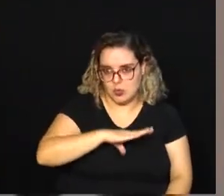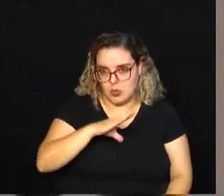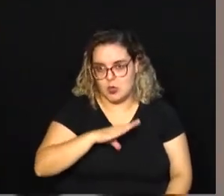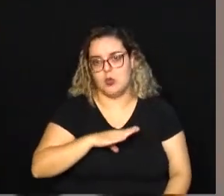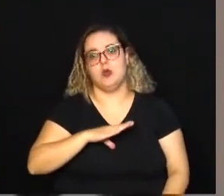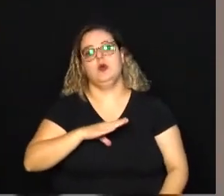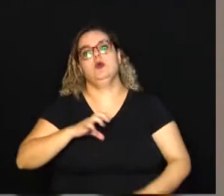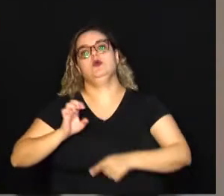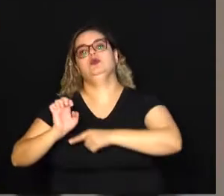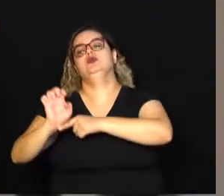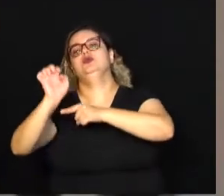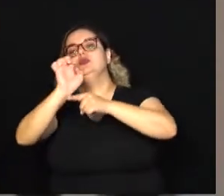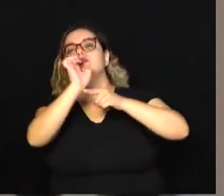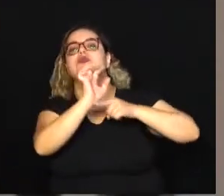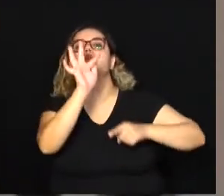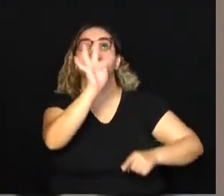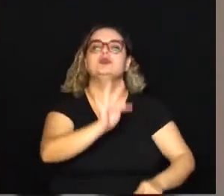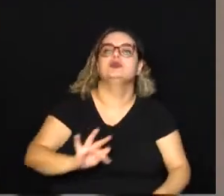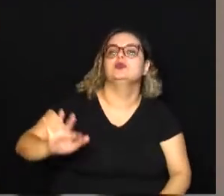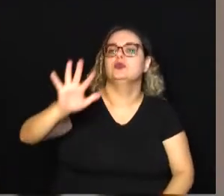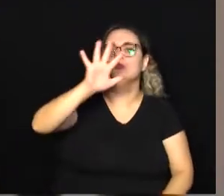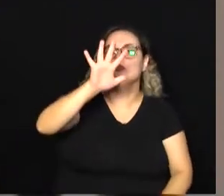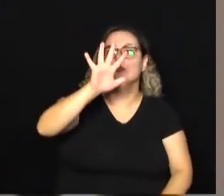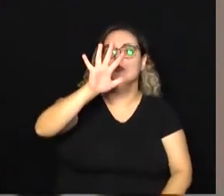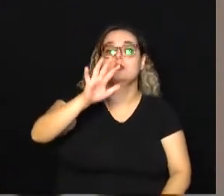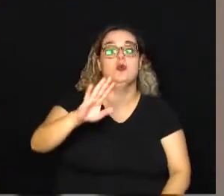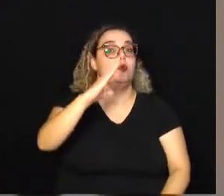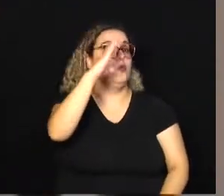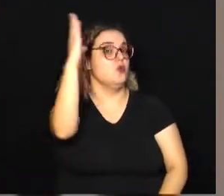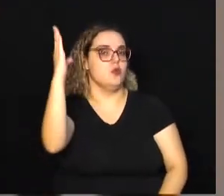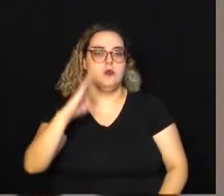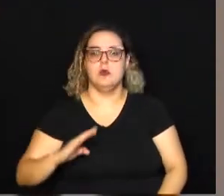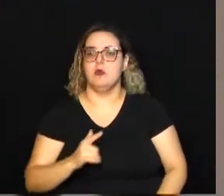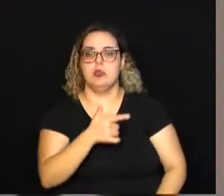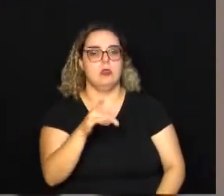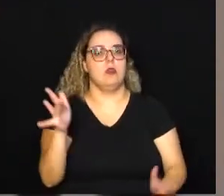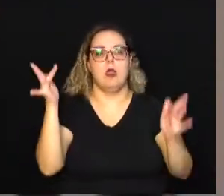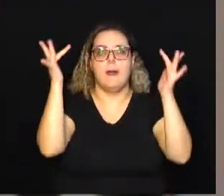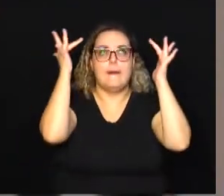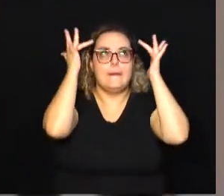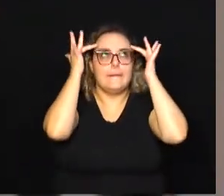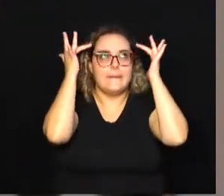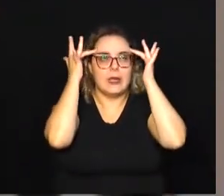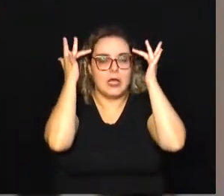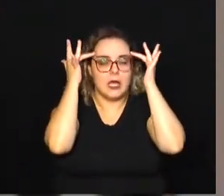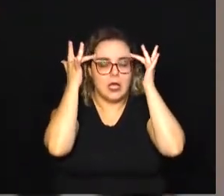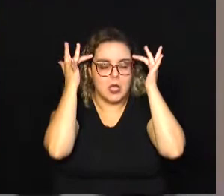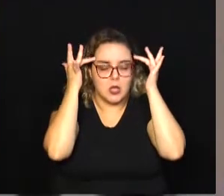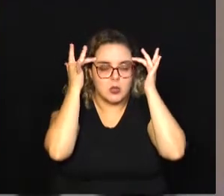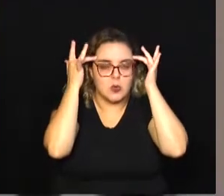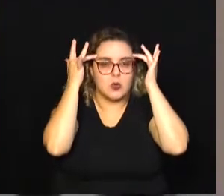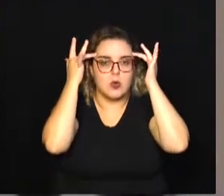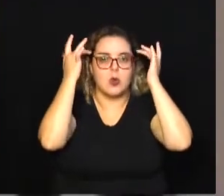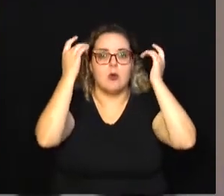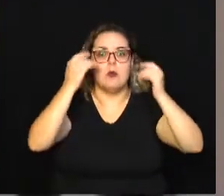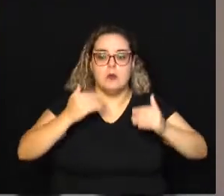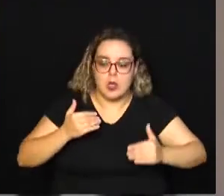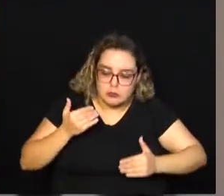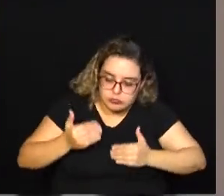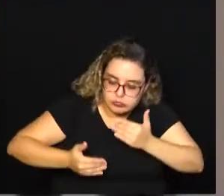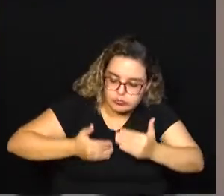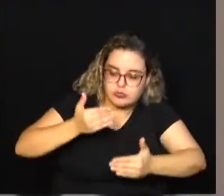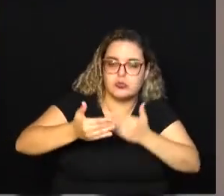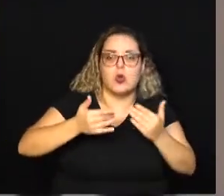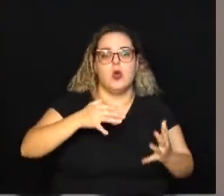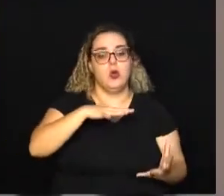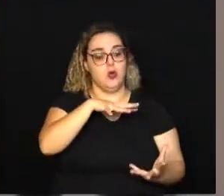federal. O Brasil não tem maturidade suficiente para sustentar uma